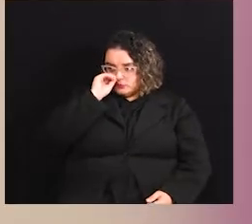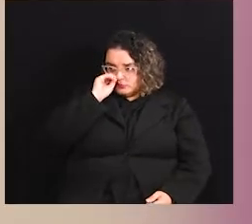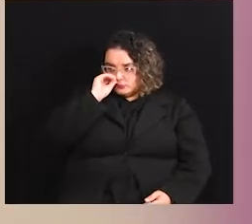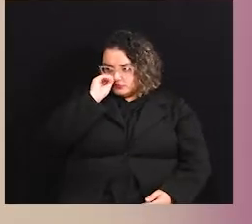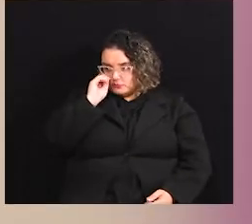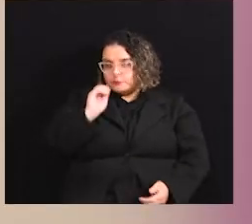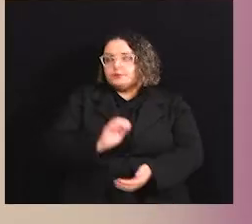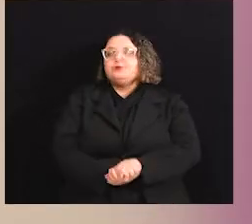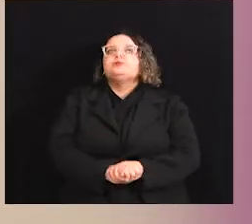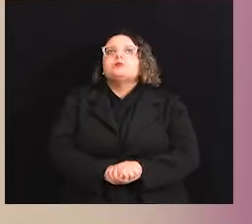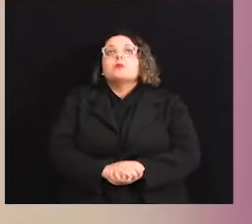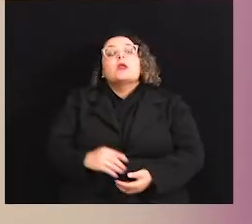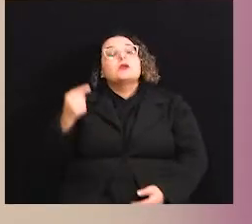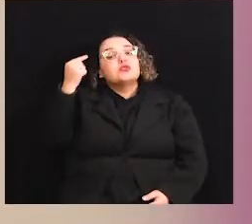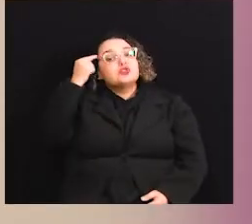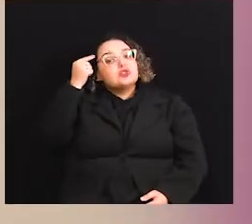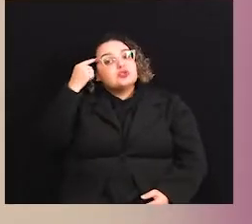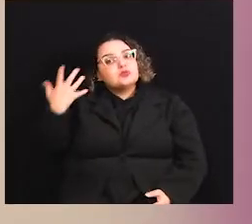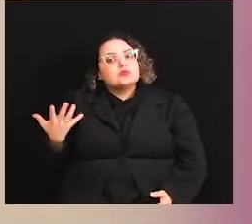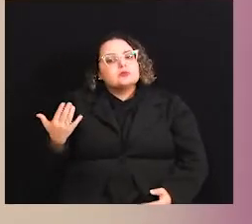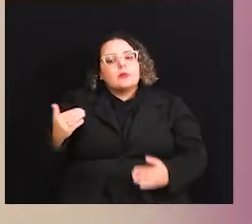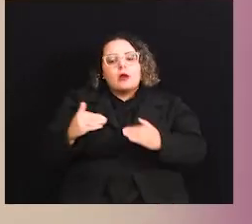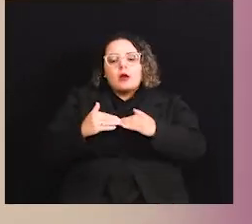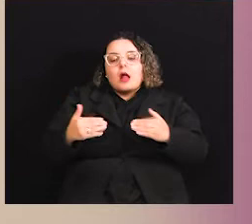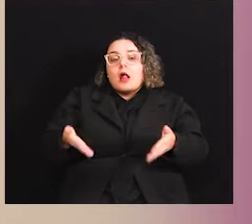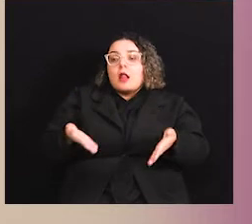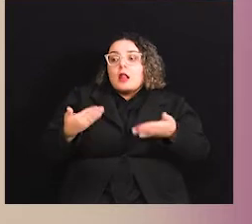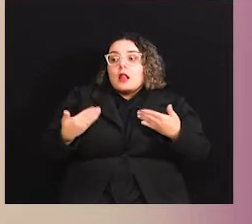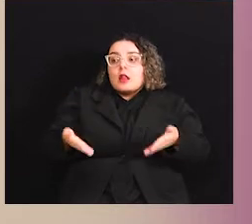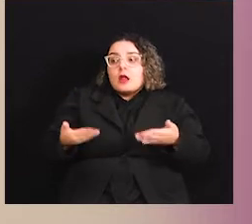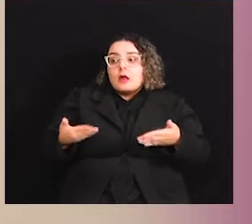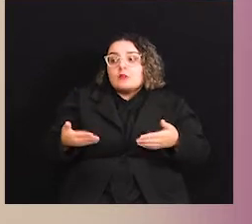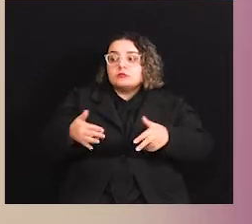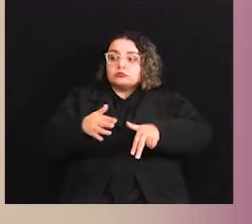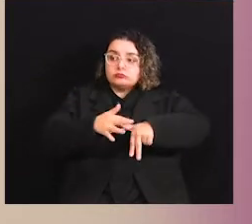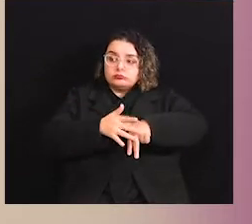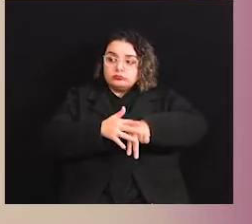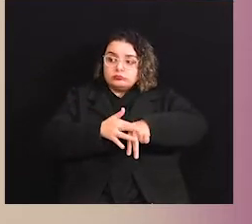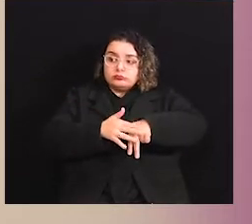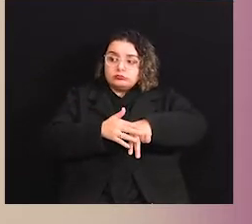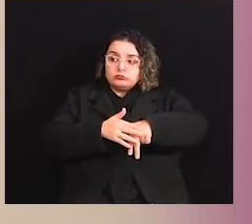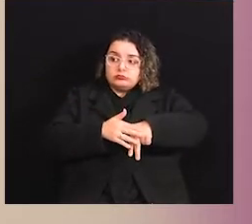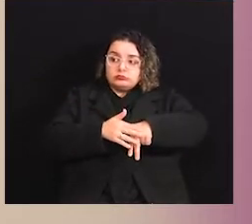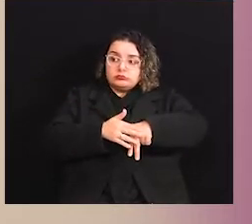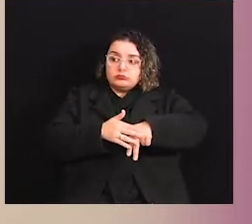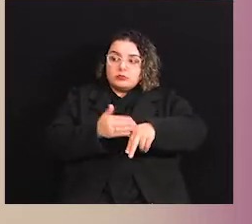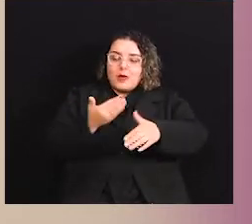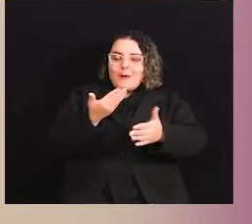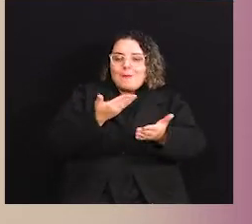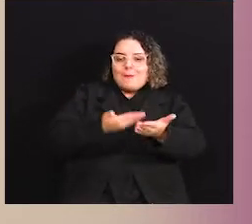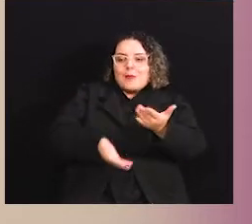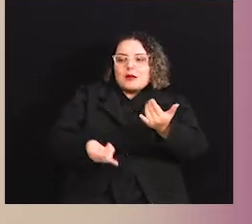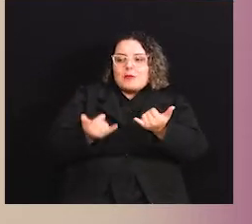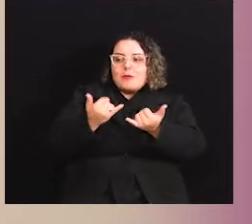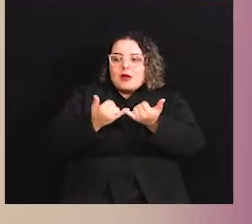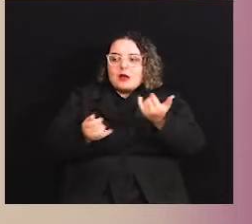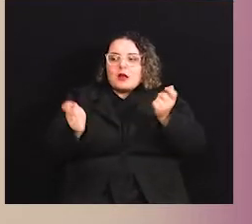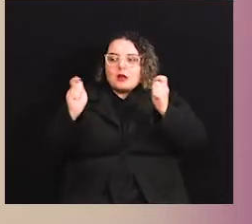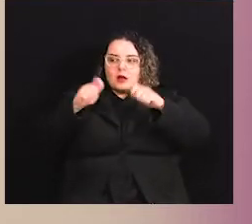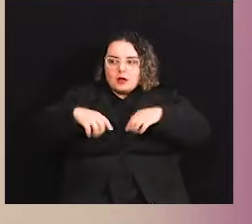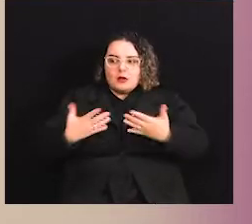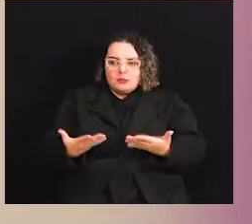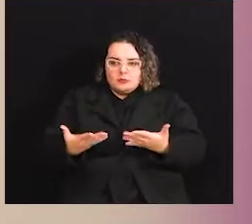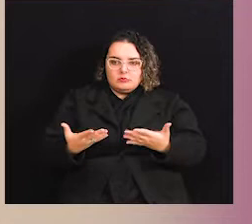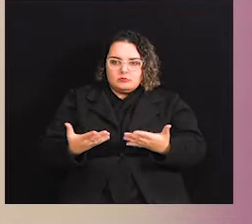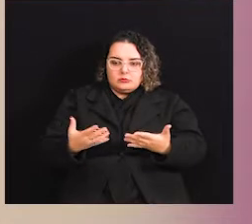A gente imagina que a intolerância leve seja muito mais naqueles pacientes que têm uma perda parcial da capacidade